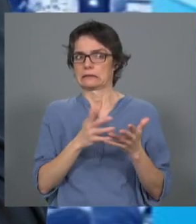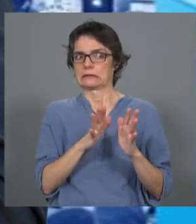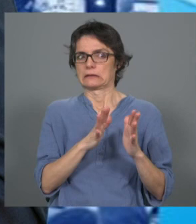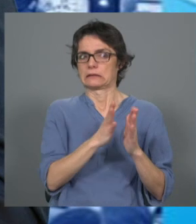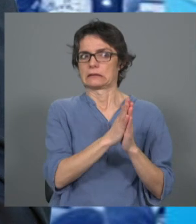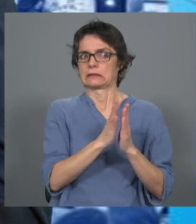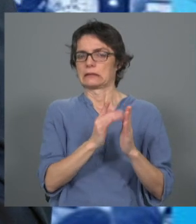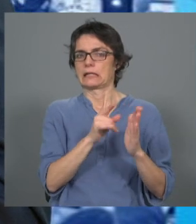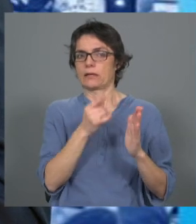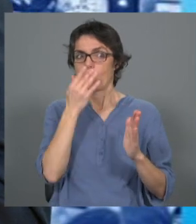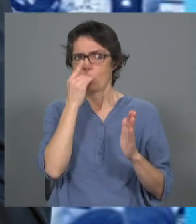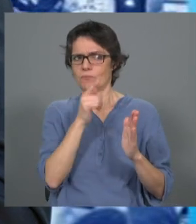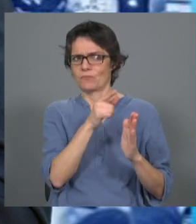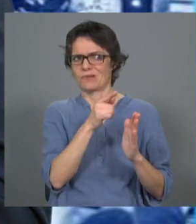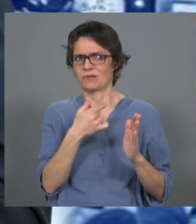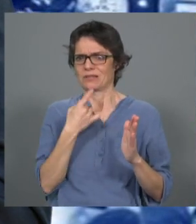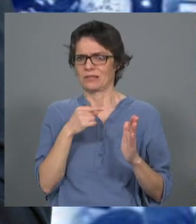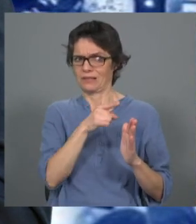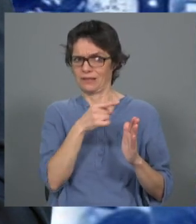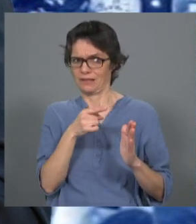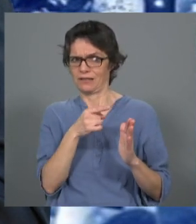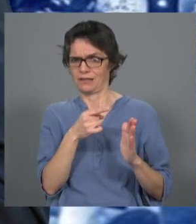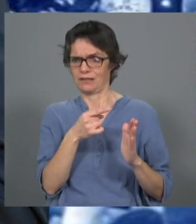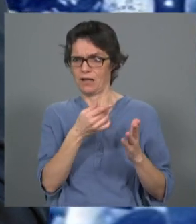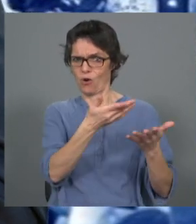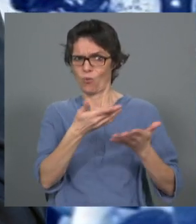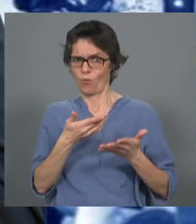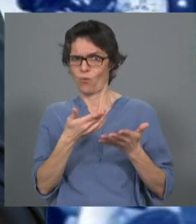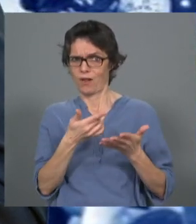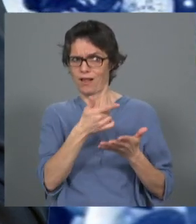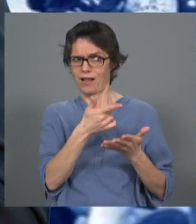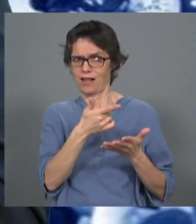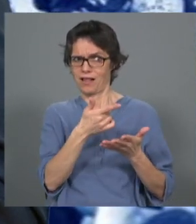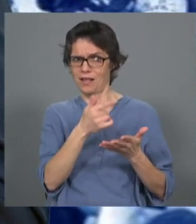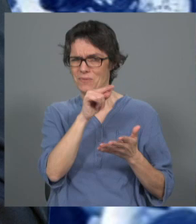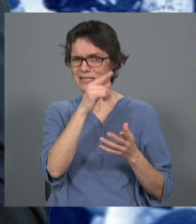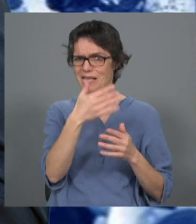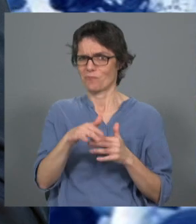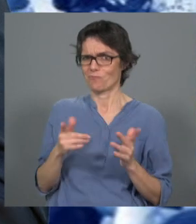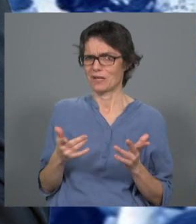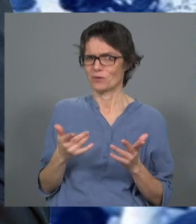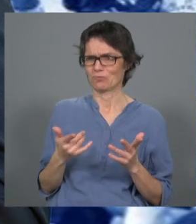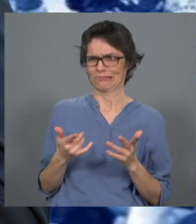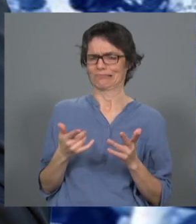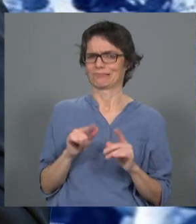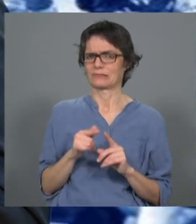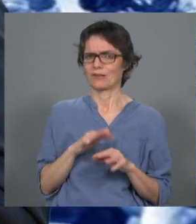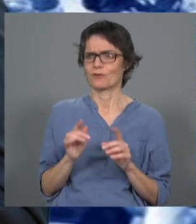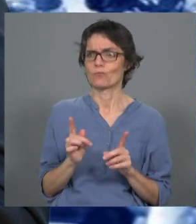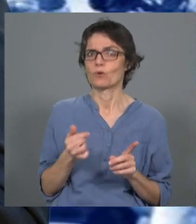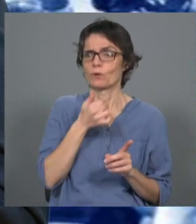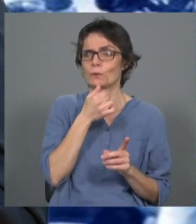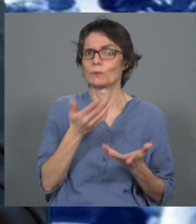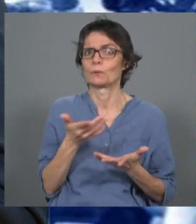esta dificuldade. Então nós vamos receber alguém que nos estava a perseguir, não será uma armadilha, mas ao mesmo tempo